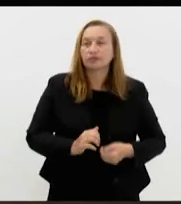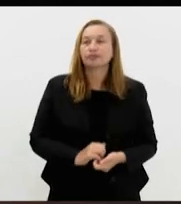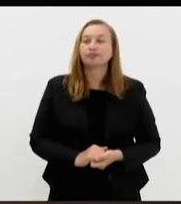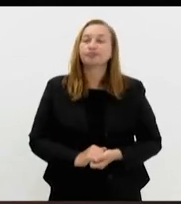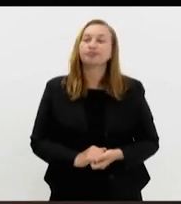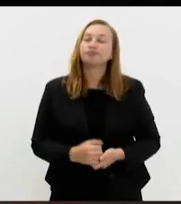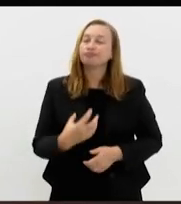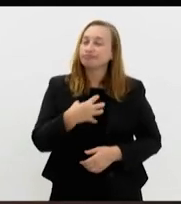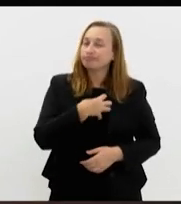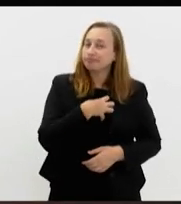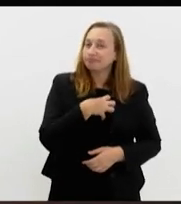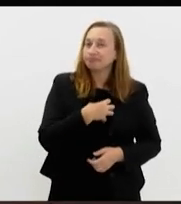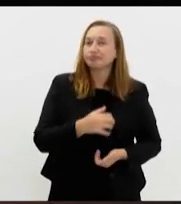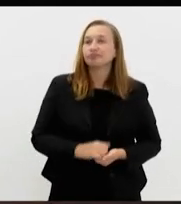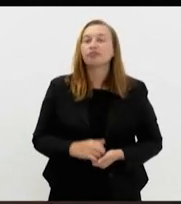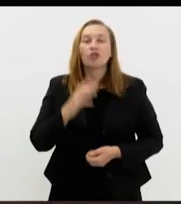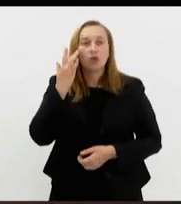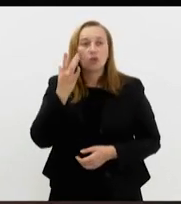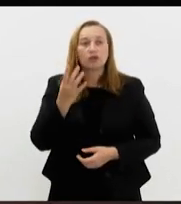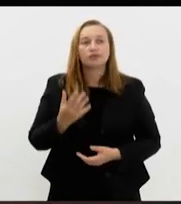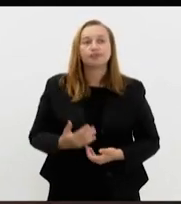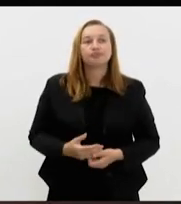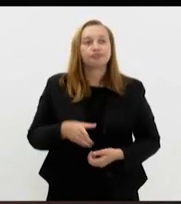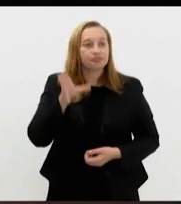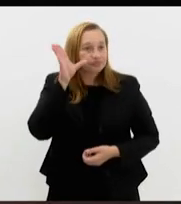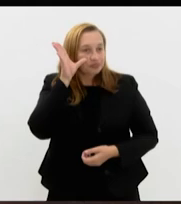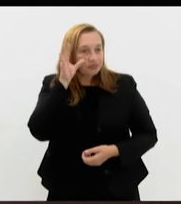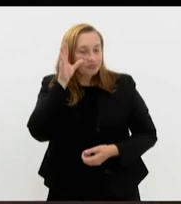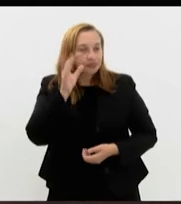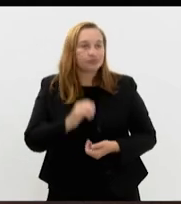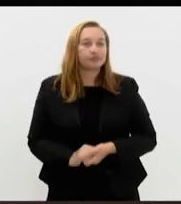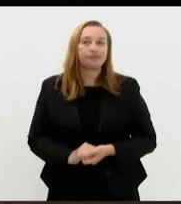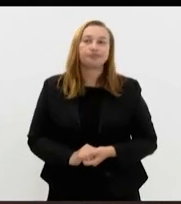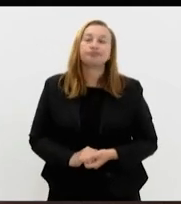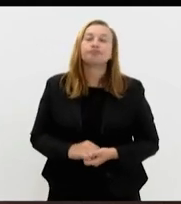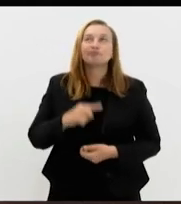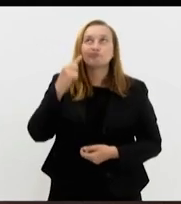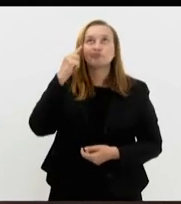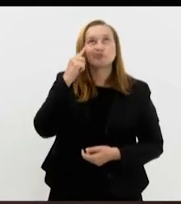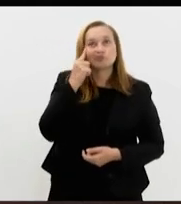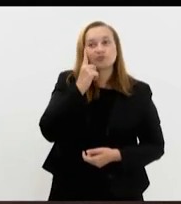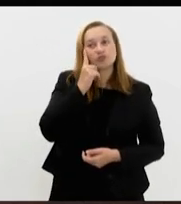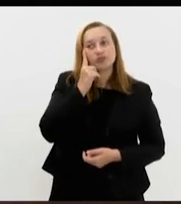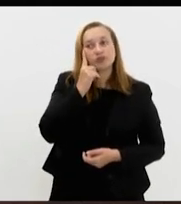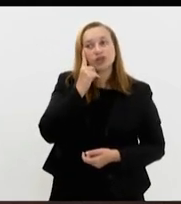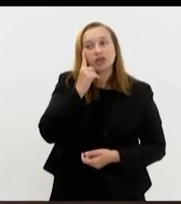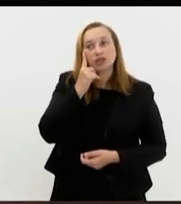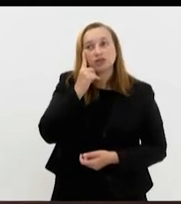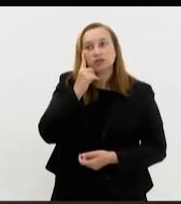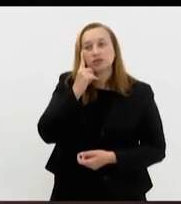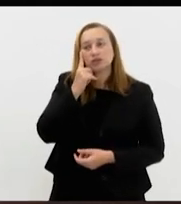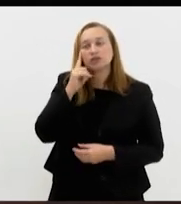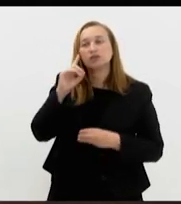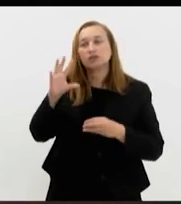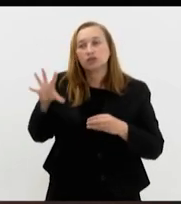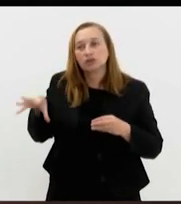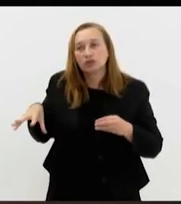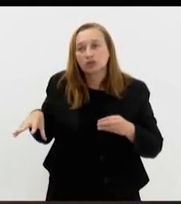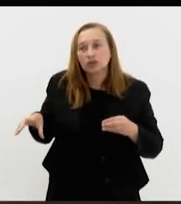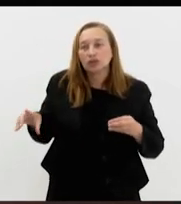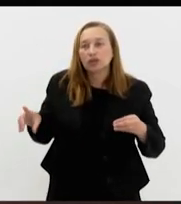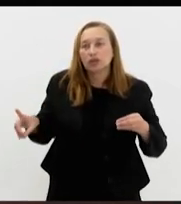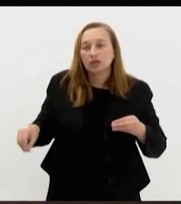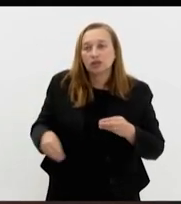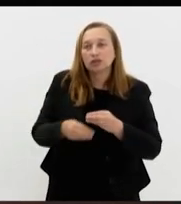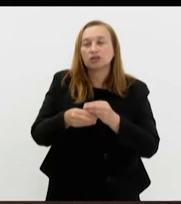Nesse sentido, eu acho super interessante que a gente pense, né, de agregar não só